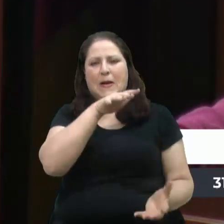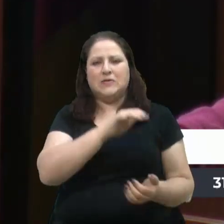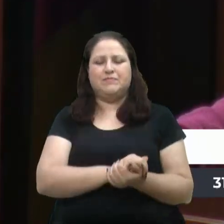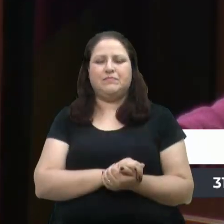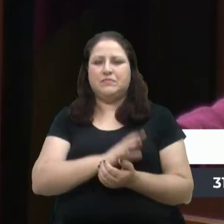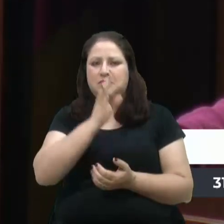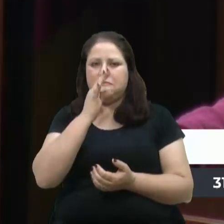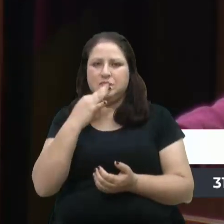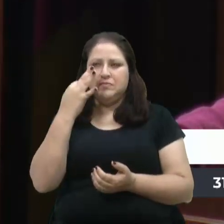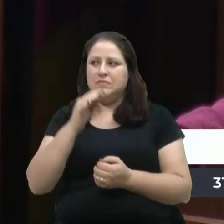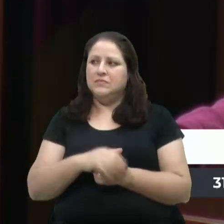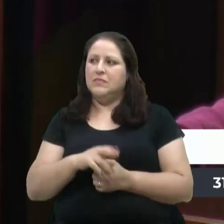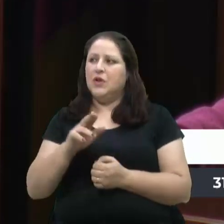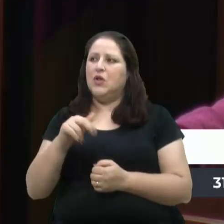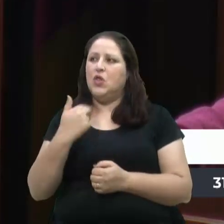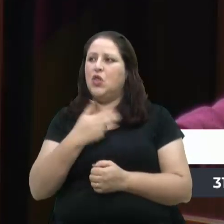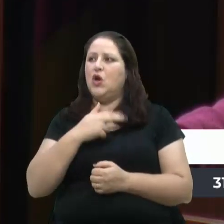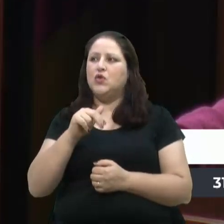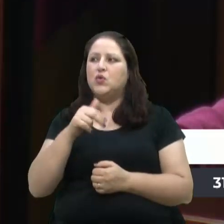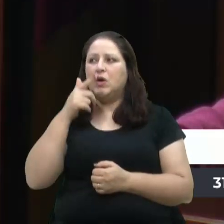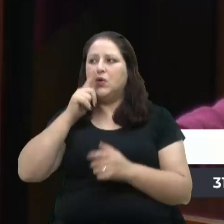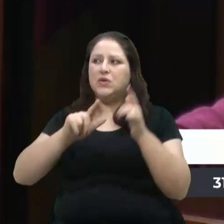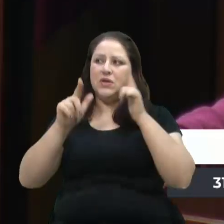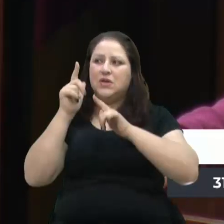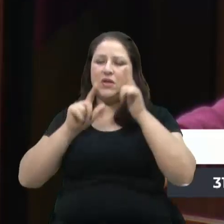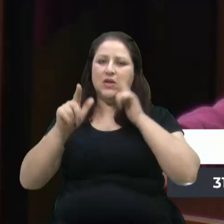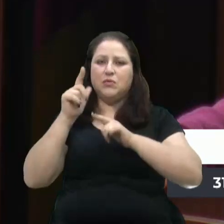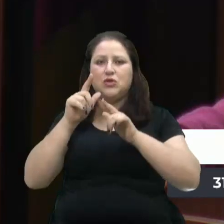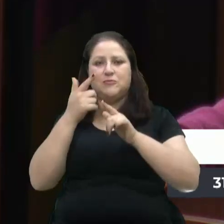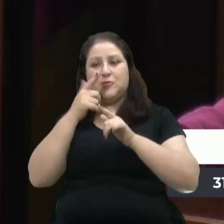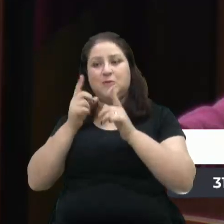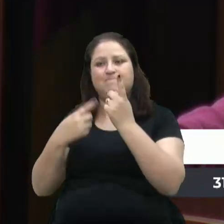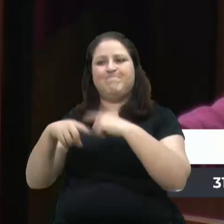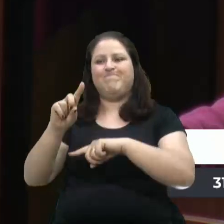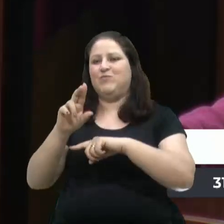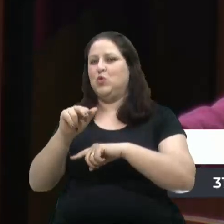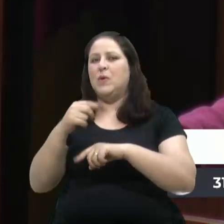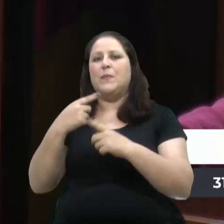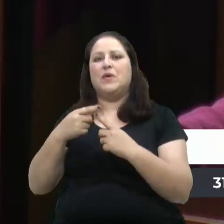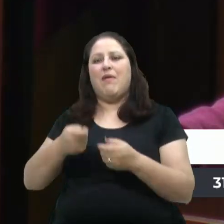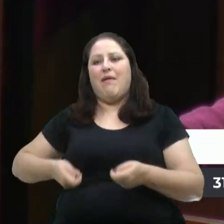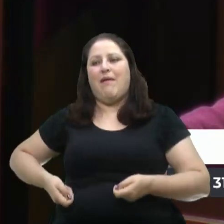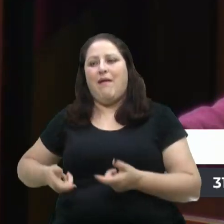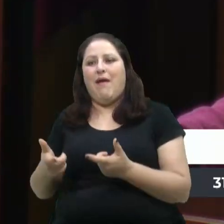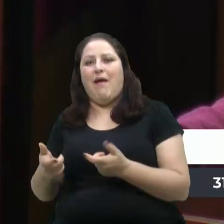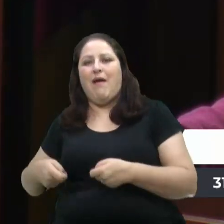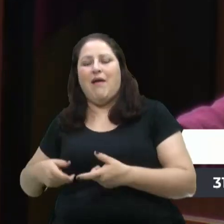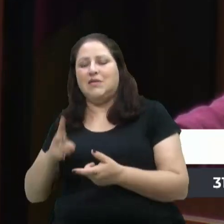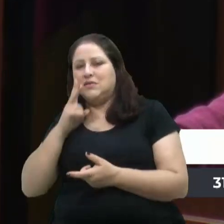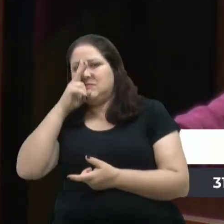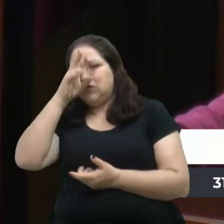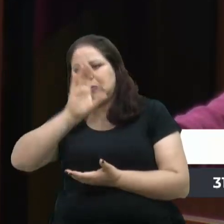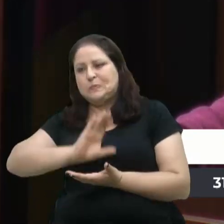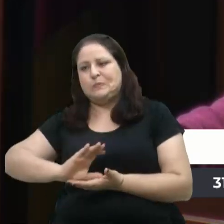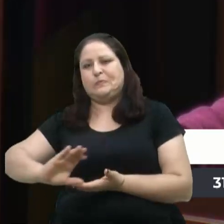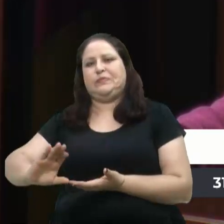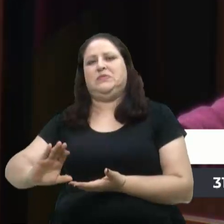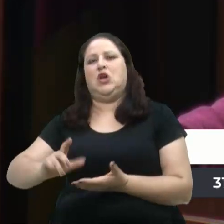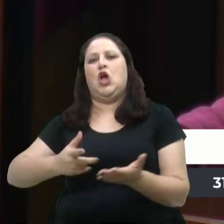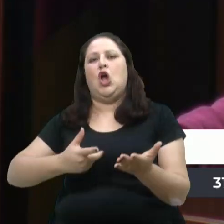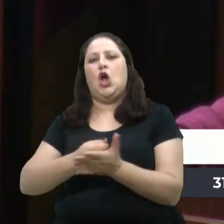já com você do vereador nós nunca vamos conseguir dar a volta porque a gente gasta um dinheiro muito significativo